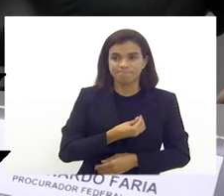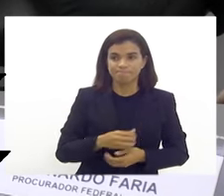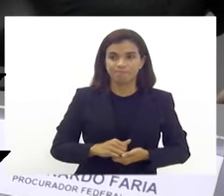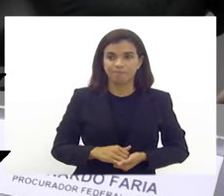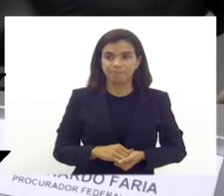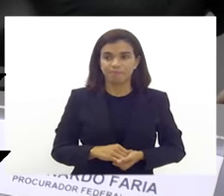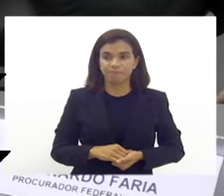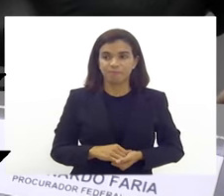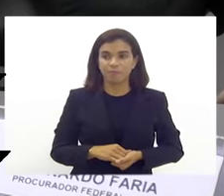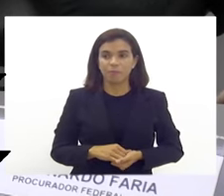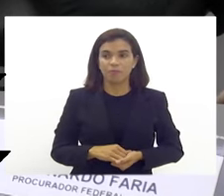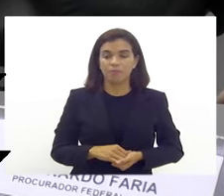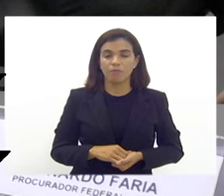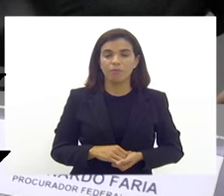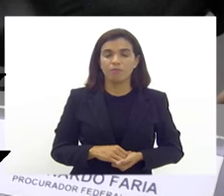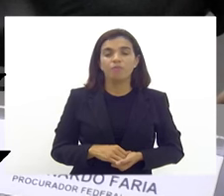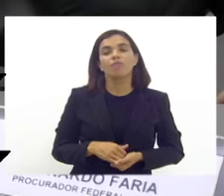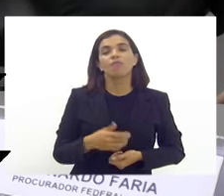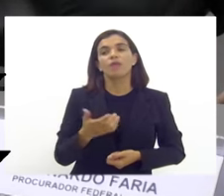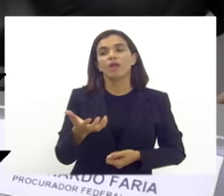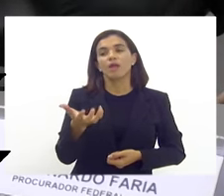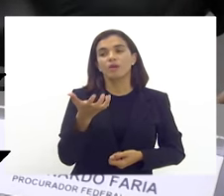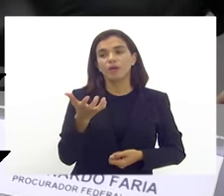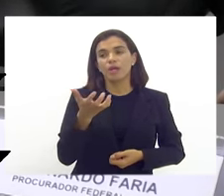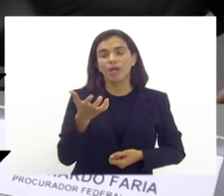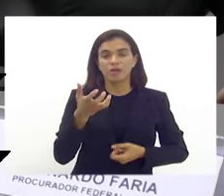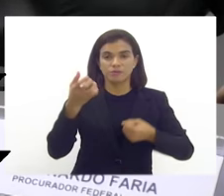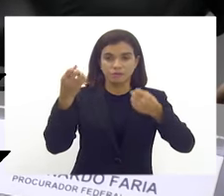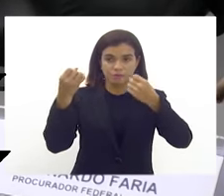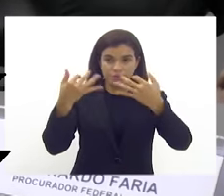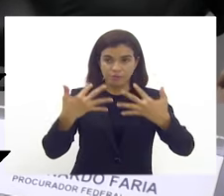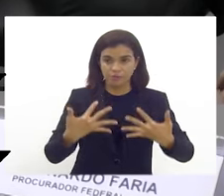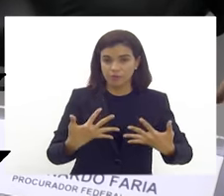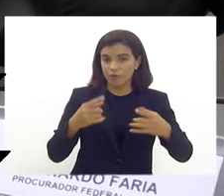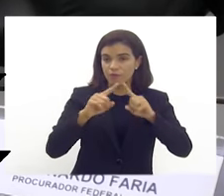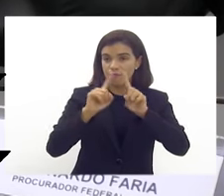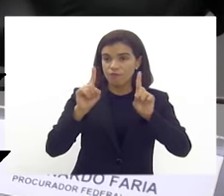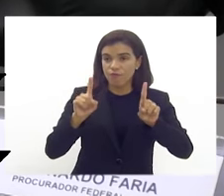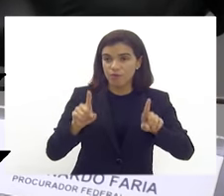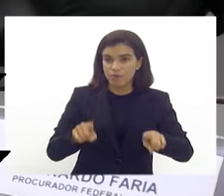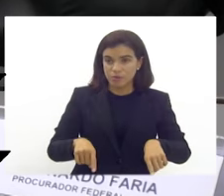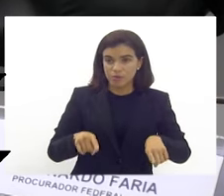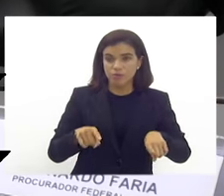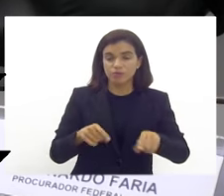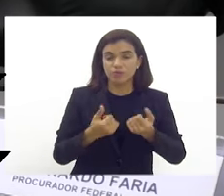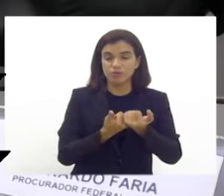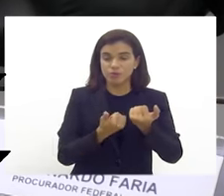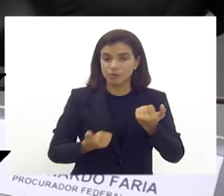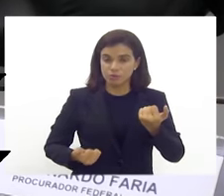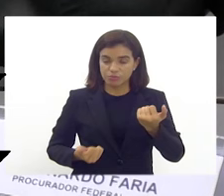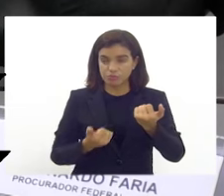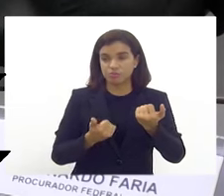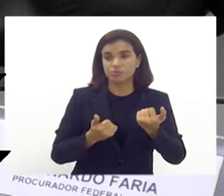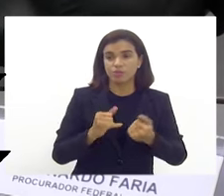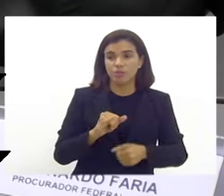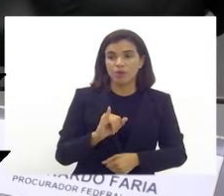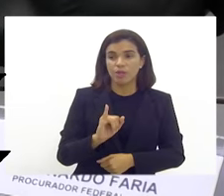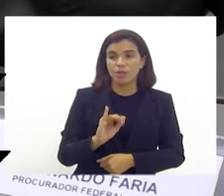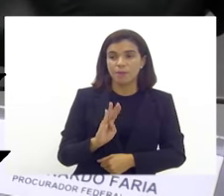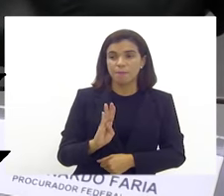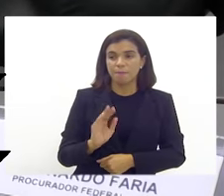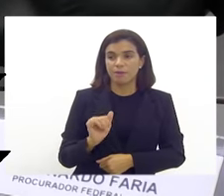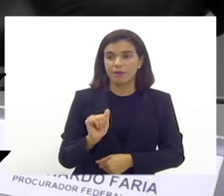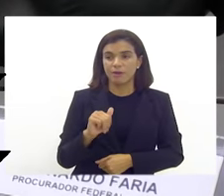eu quero esclarecer num primeiro momento que estou estou na função de superintendente do Ibama há um mês